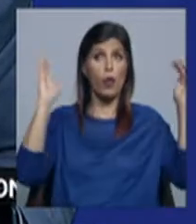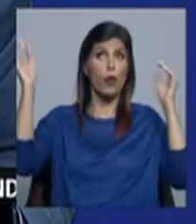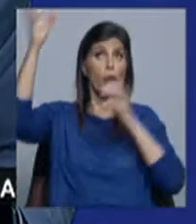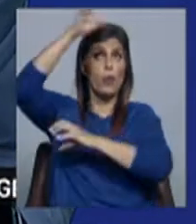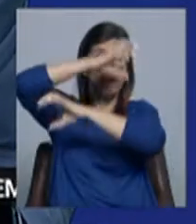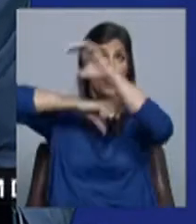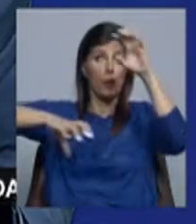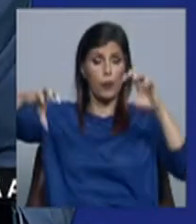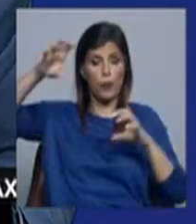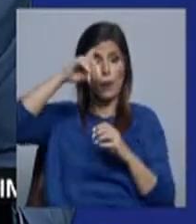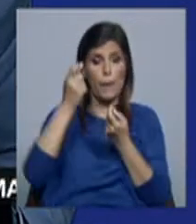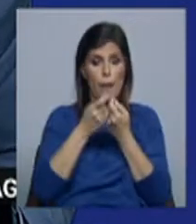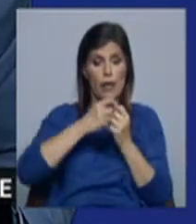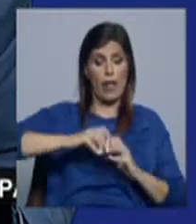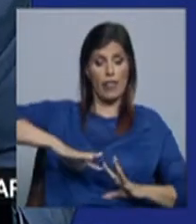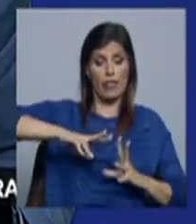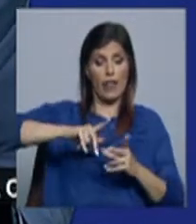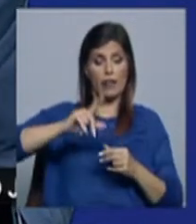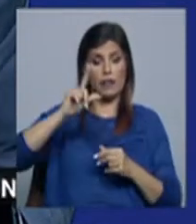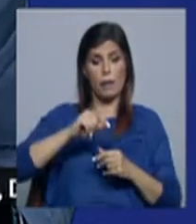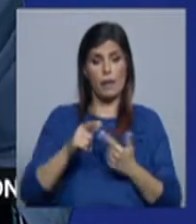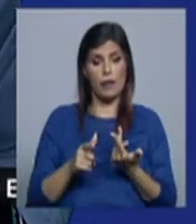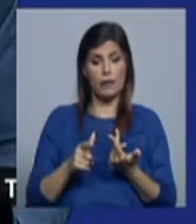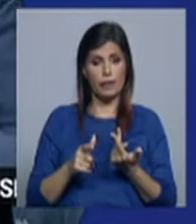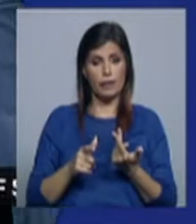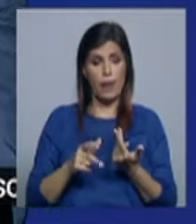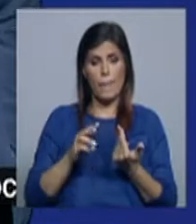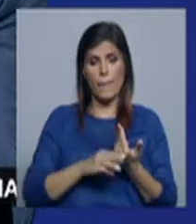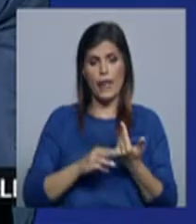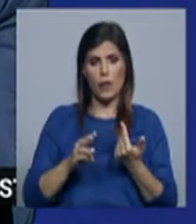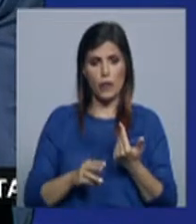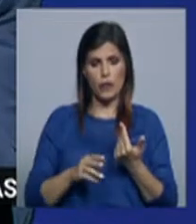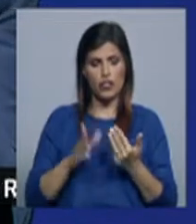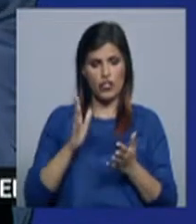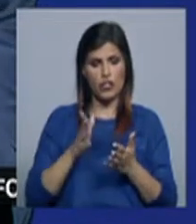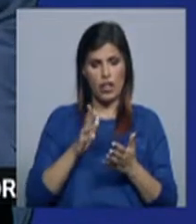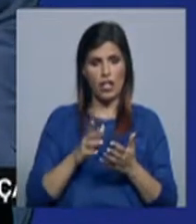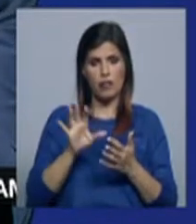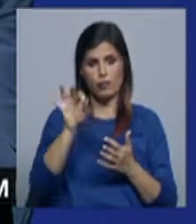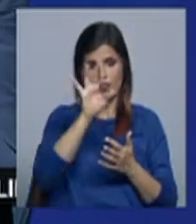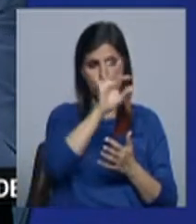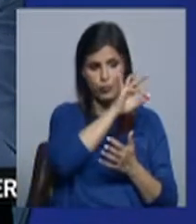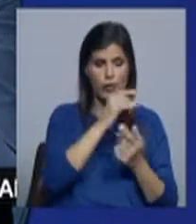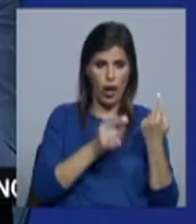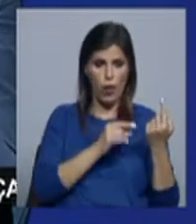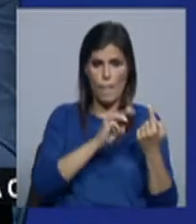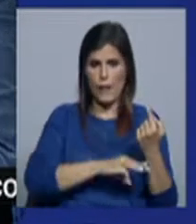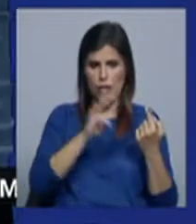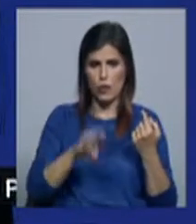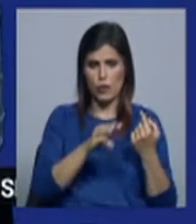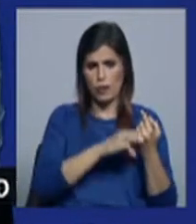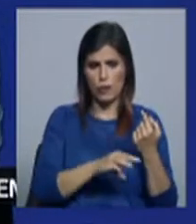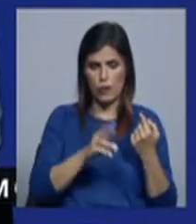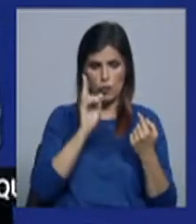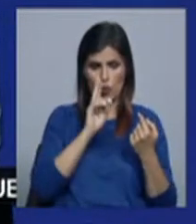da Terra, mesmo em órbitas da própria Estação Espacial Internacional, que são milhões. Nós já temos catalogados alguns milhares, mas sabemos que há milhões que não foram catalogados. E